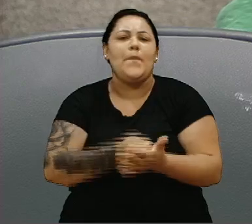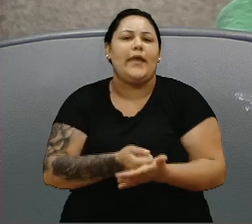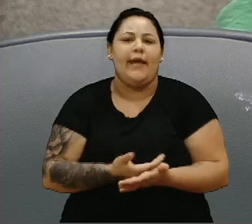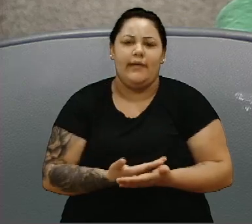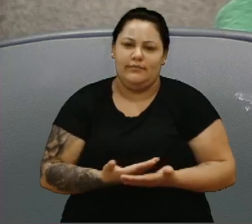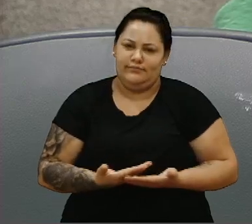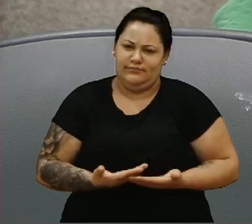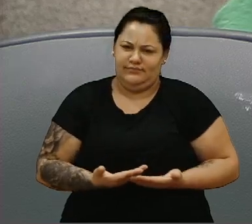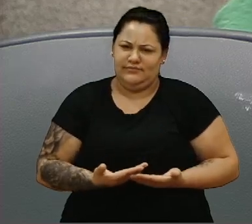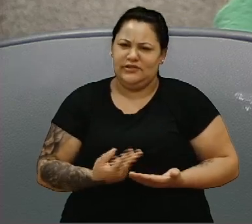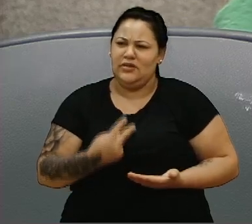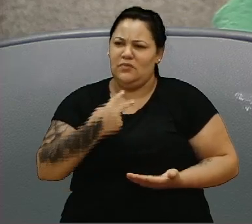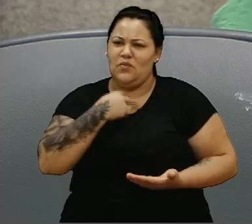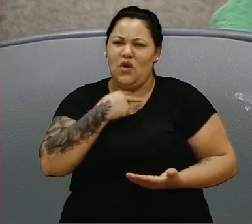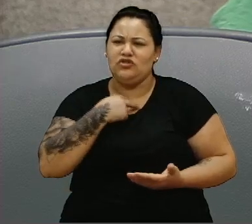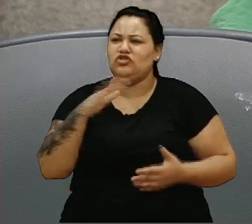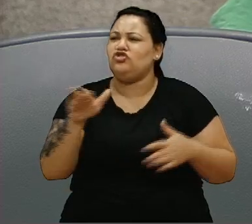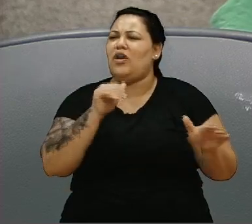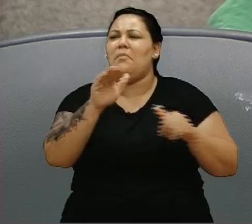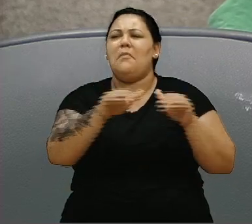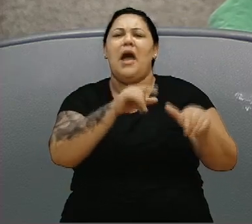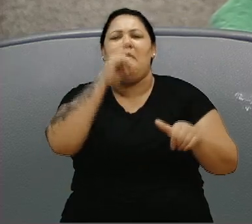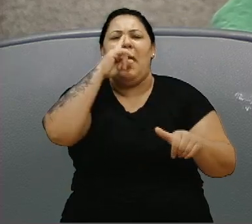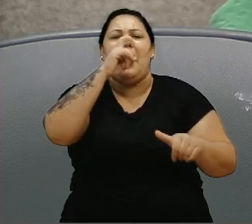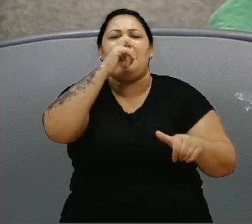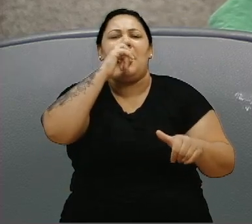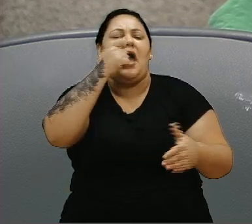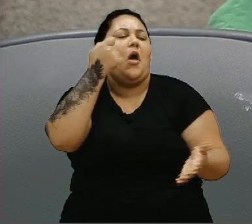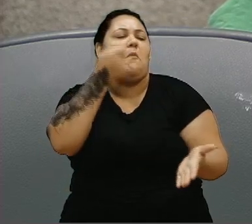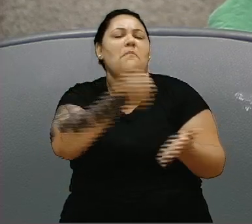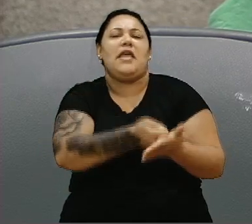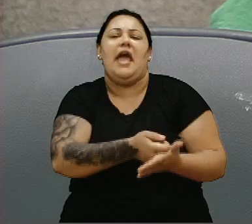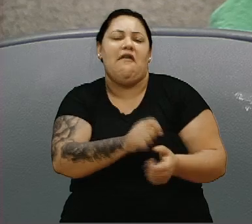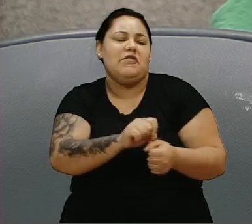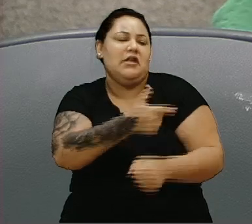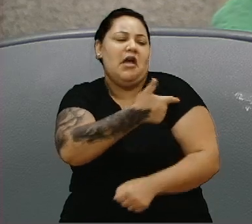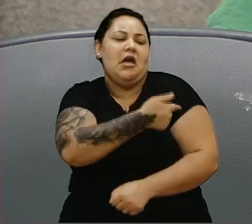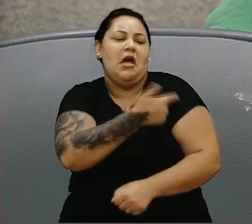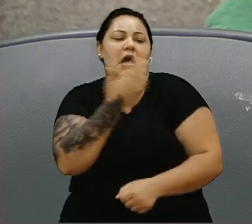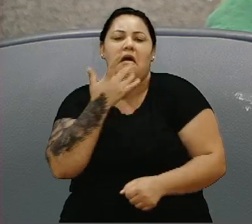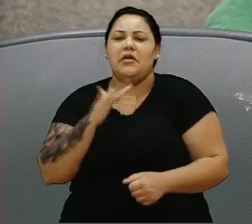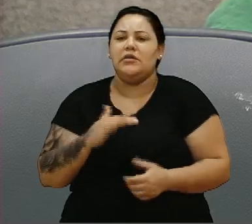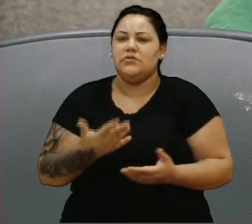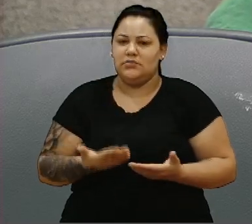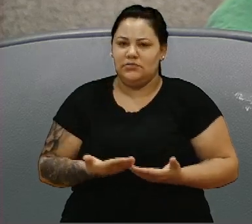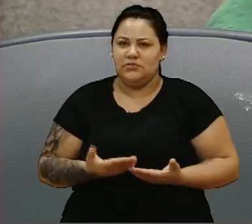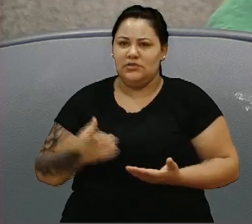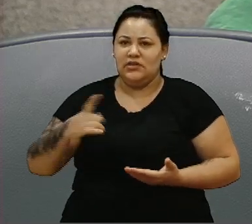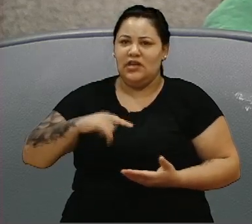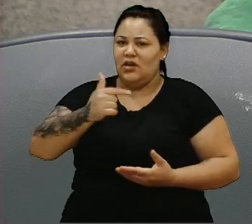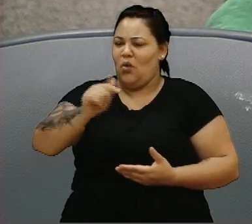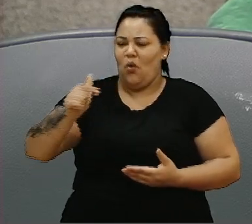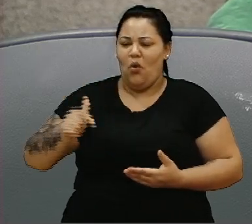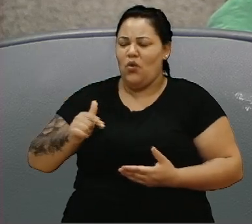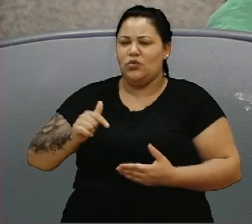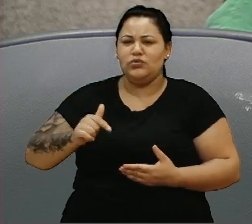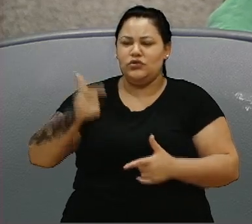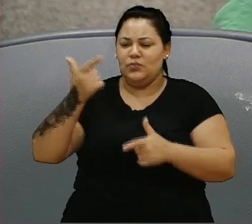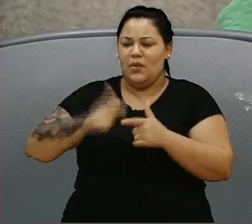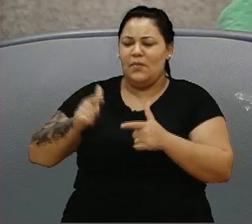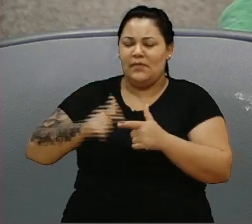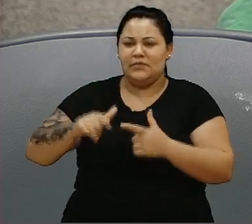estar intimando os pais a fazerem a vacinação, enquanto a gente tem outros tantos problemas na área da